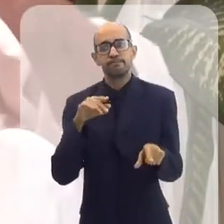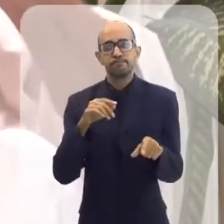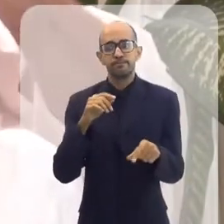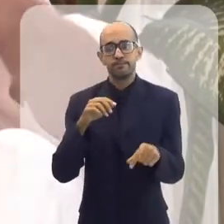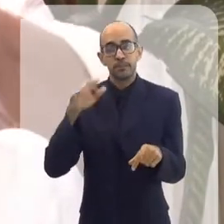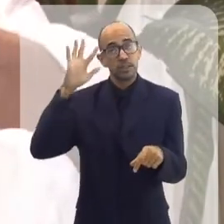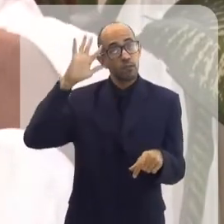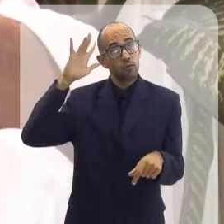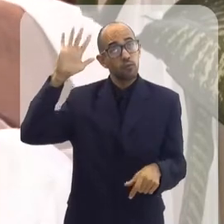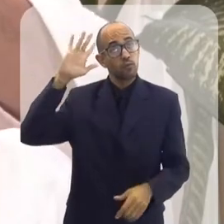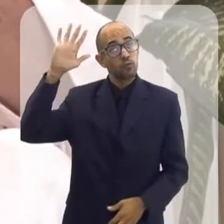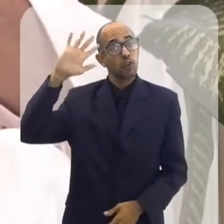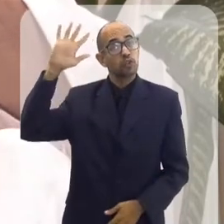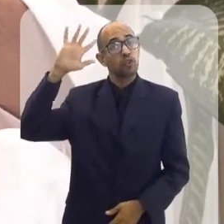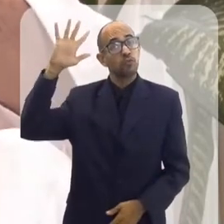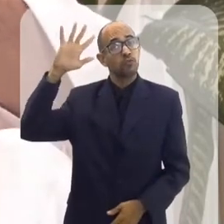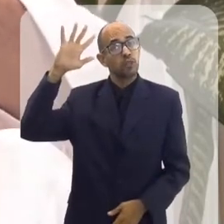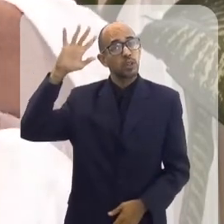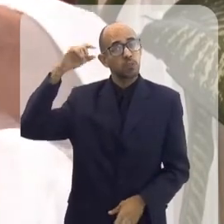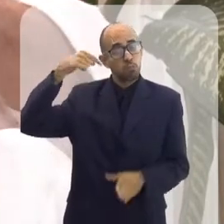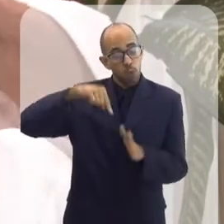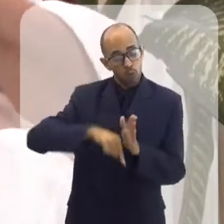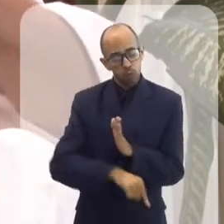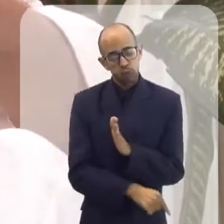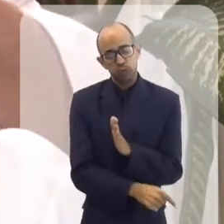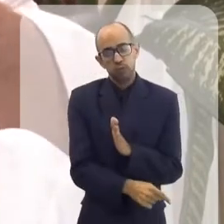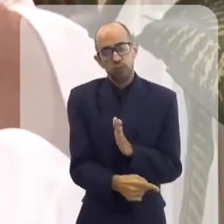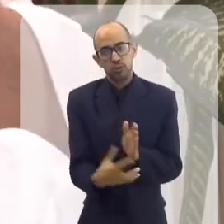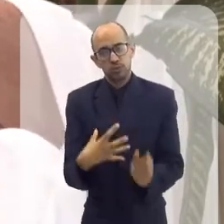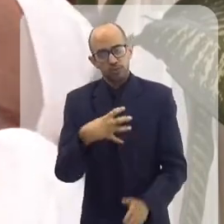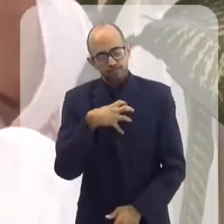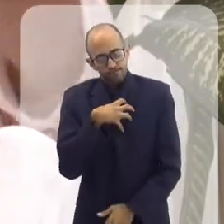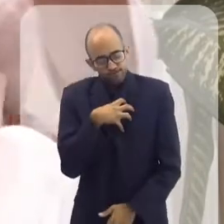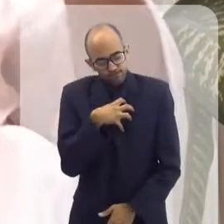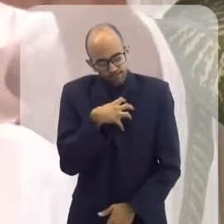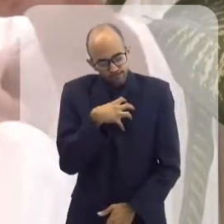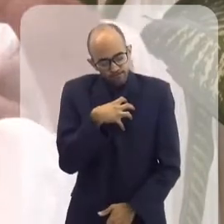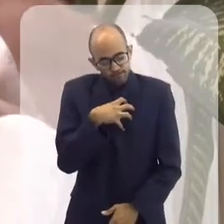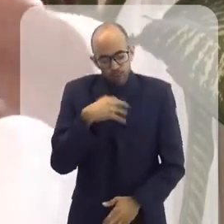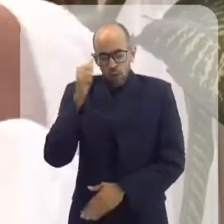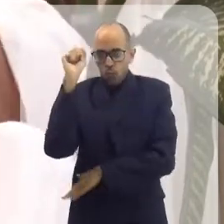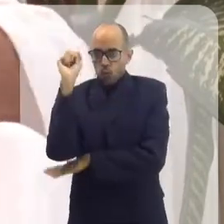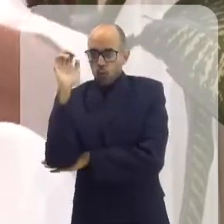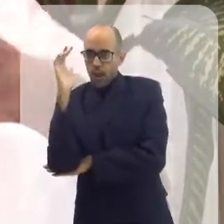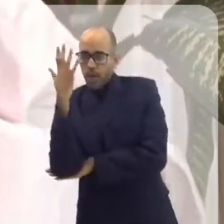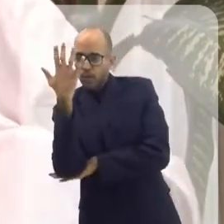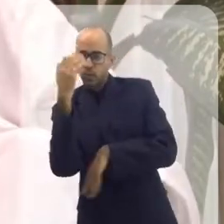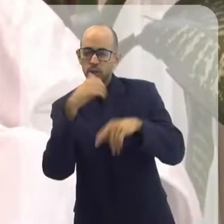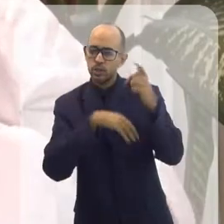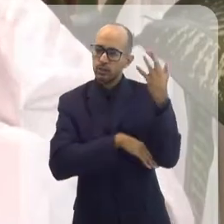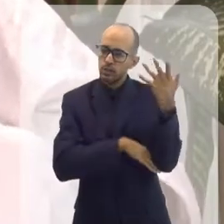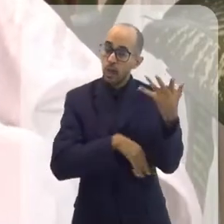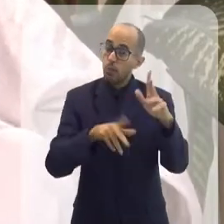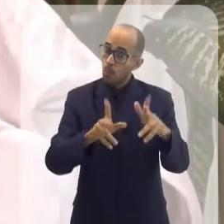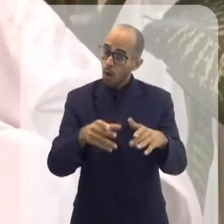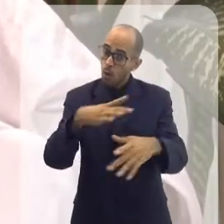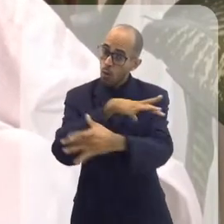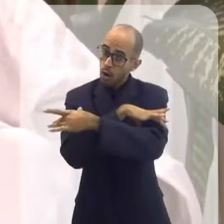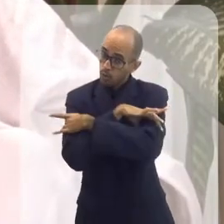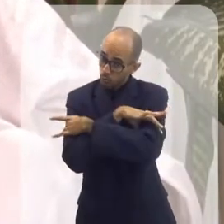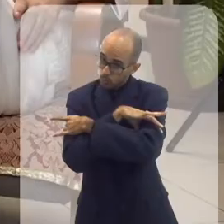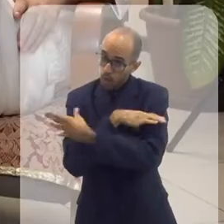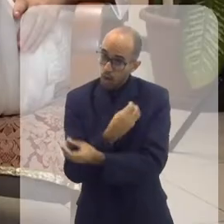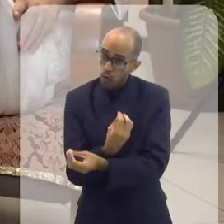compreender essa Filosofia de minha profundade de me sensibilizar com a natureza como o Candomblé